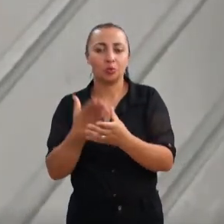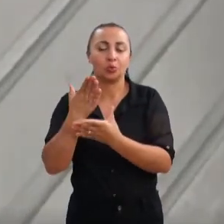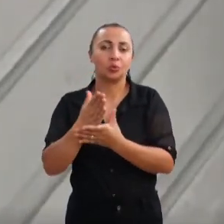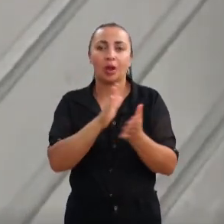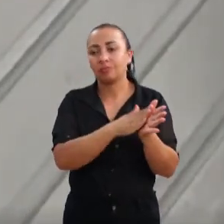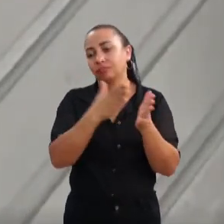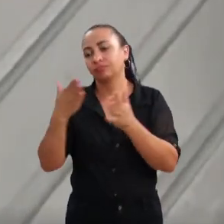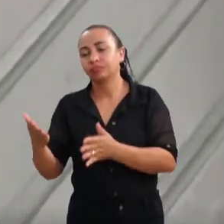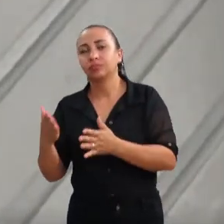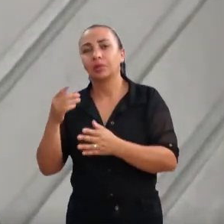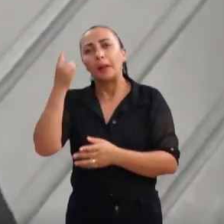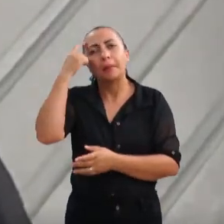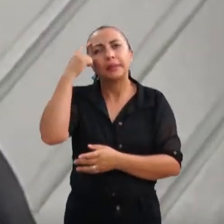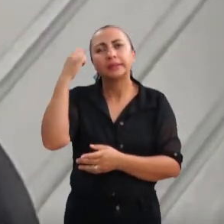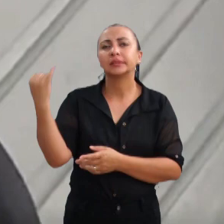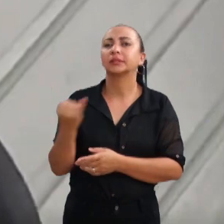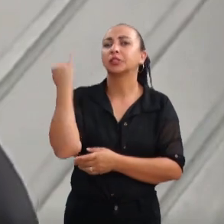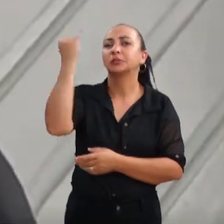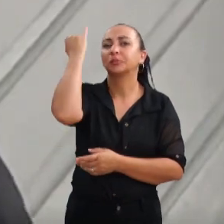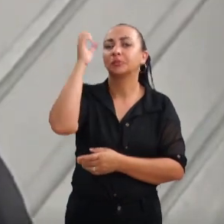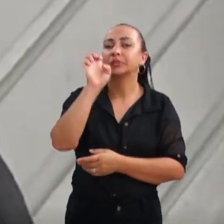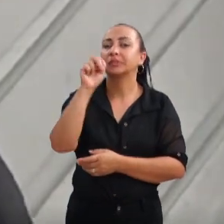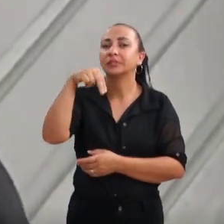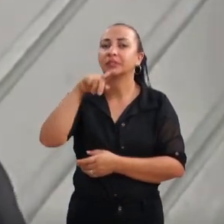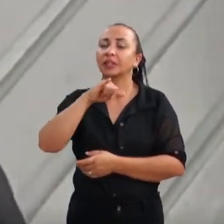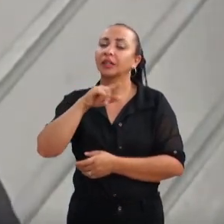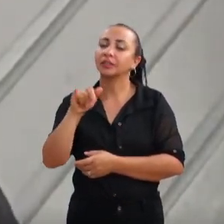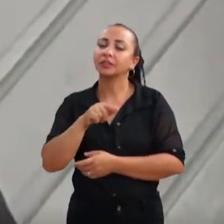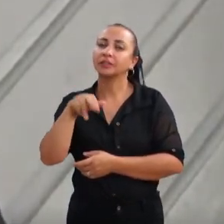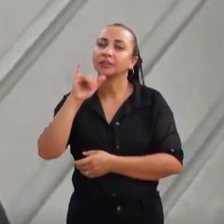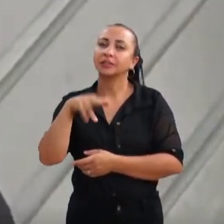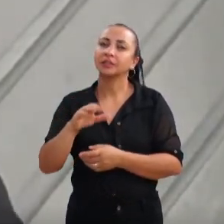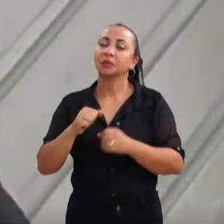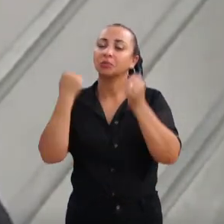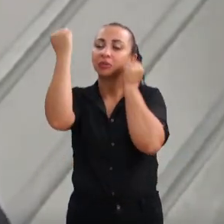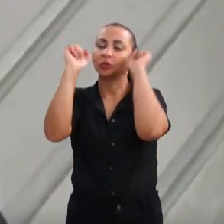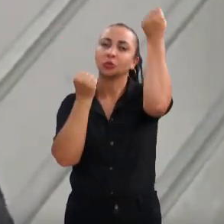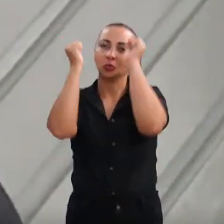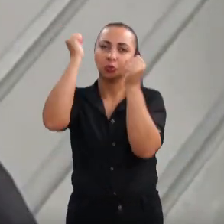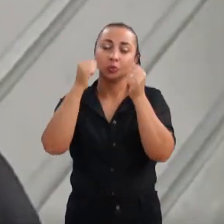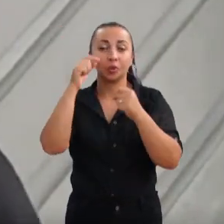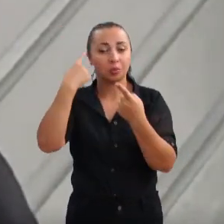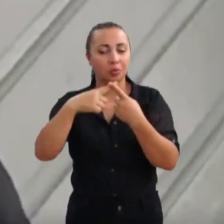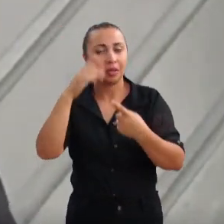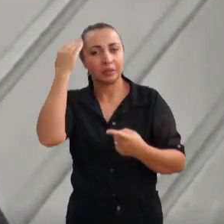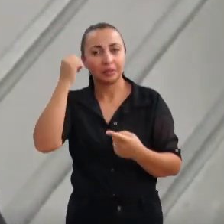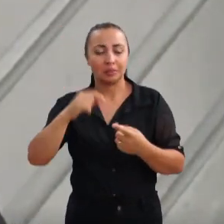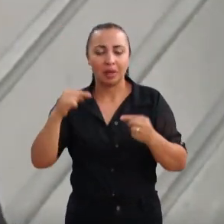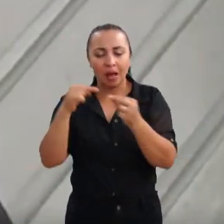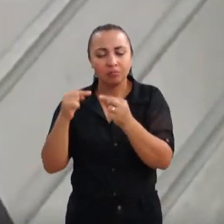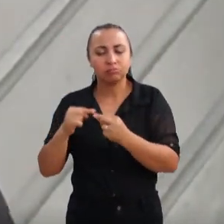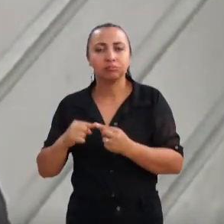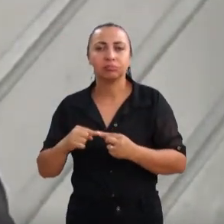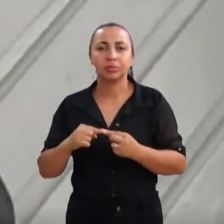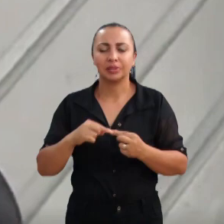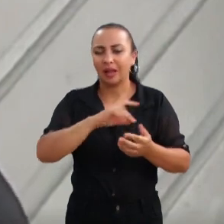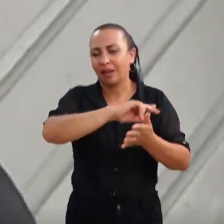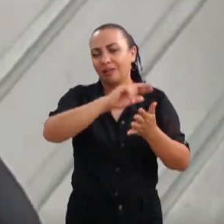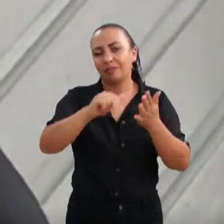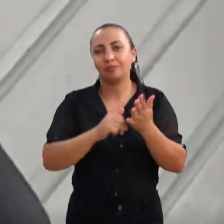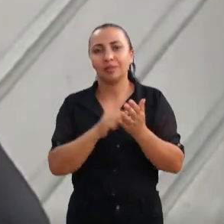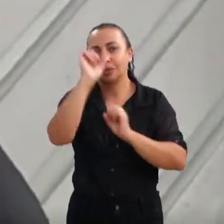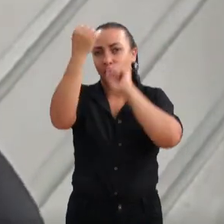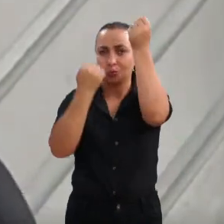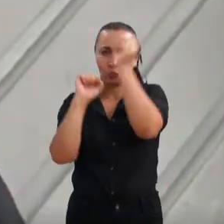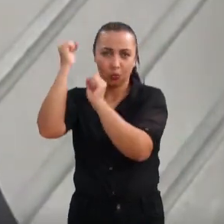né, a partir da importância das enzimas nos setores industriais, porque nós sabemos que elas são aplicadas em diversos